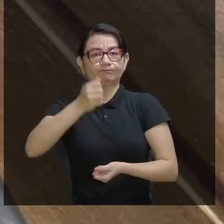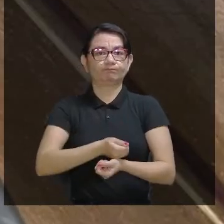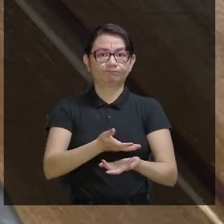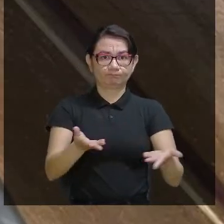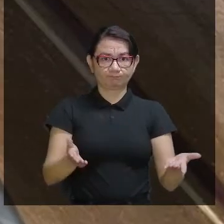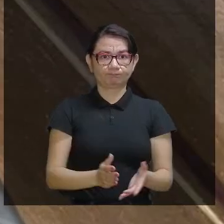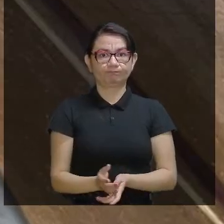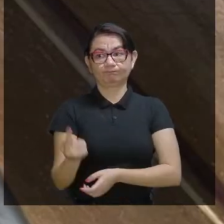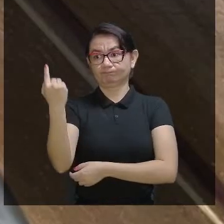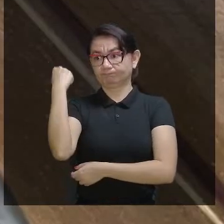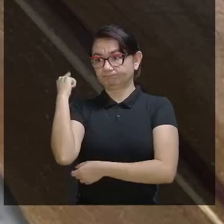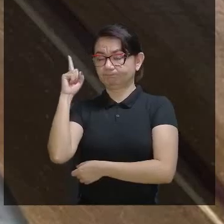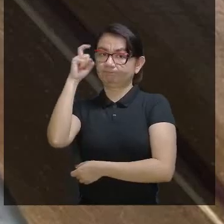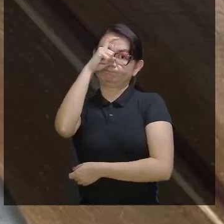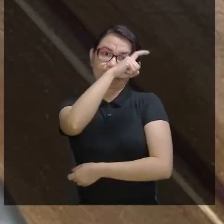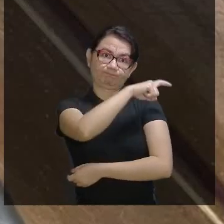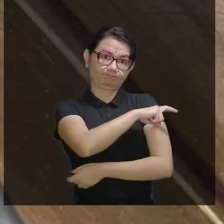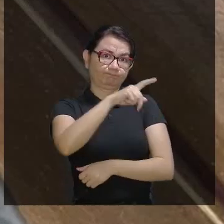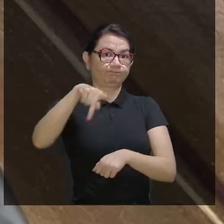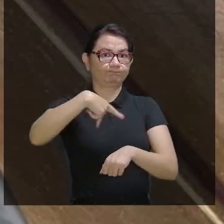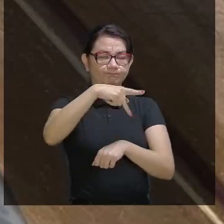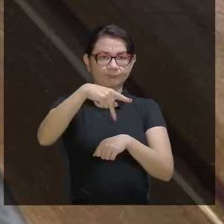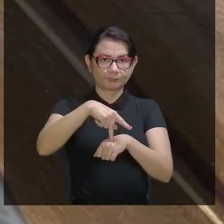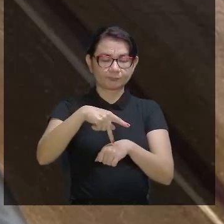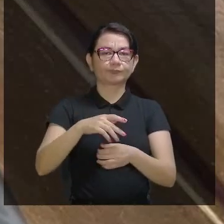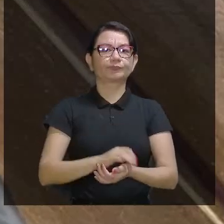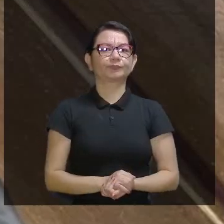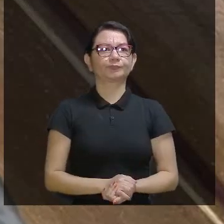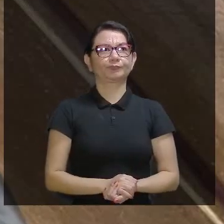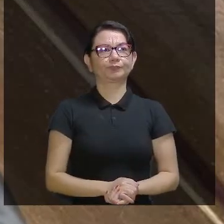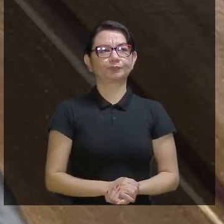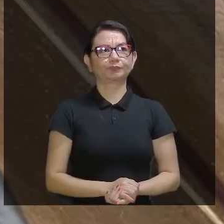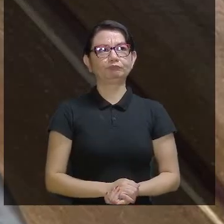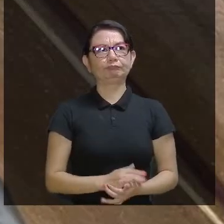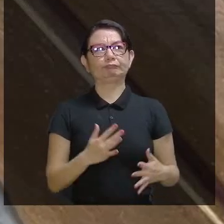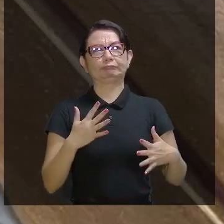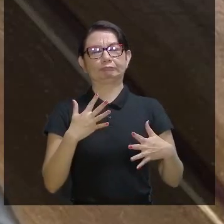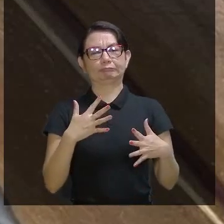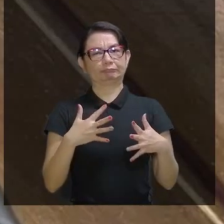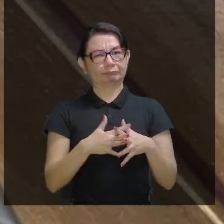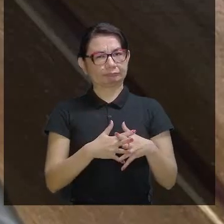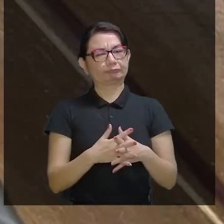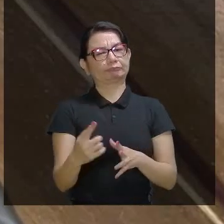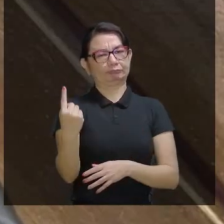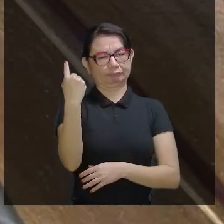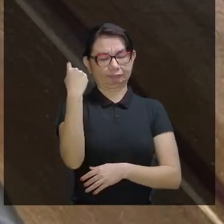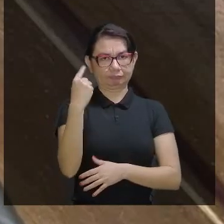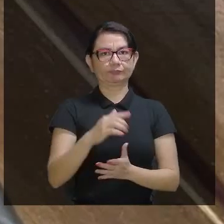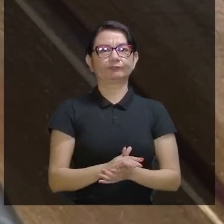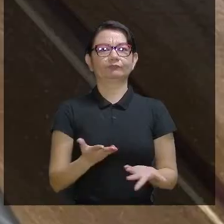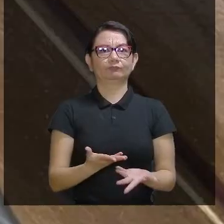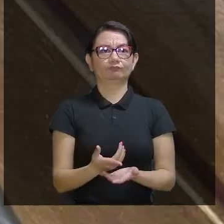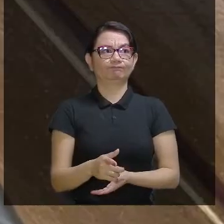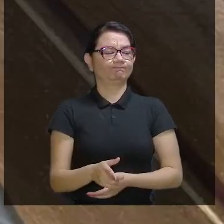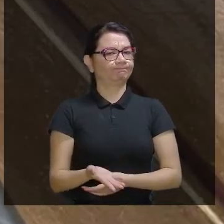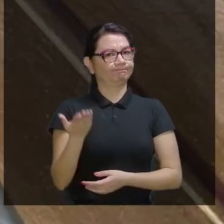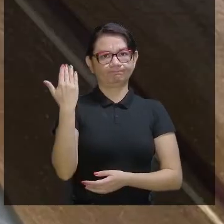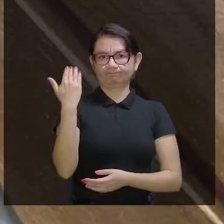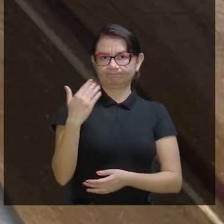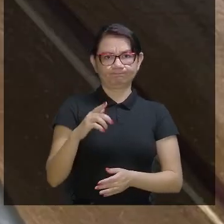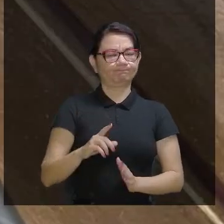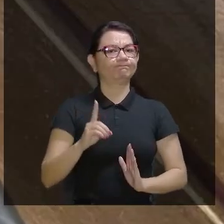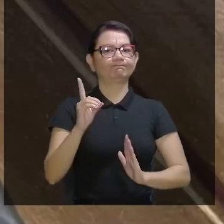períodos muito difíceis do nosso país, em fases muito complicadas, nas quais o direito do voto não era